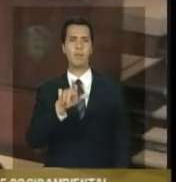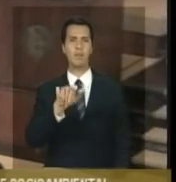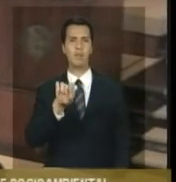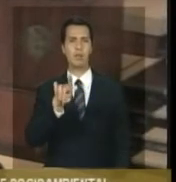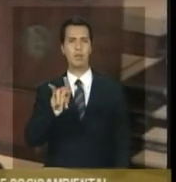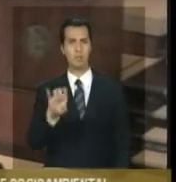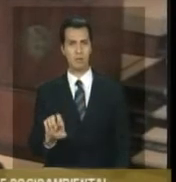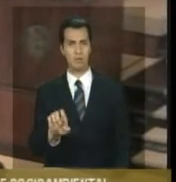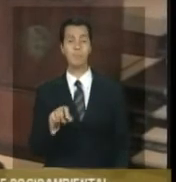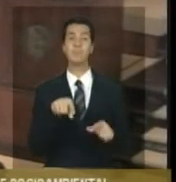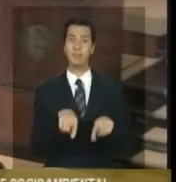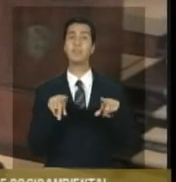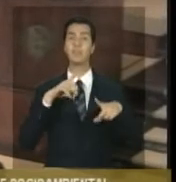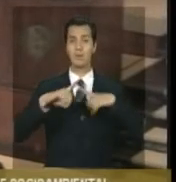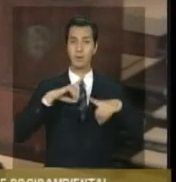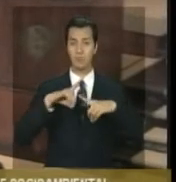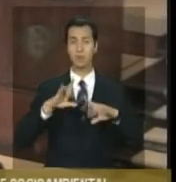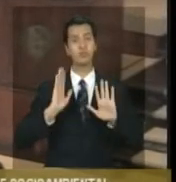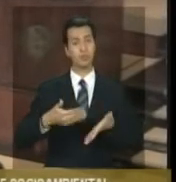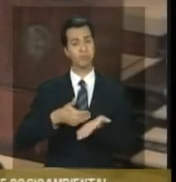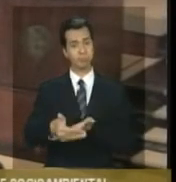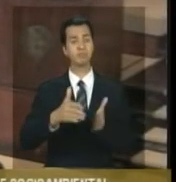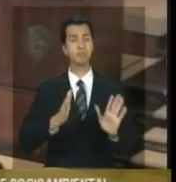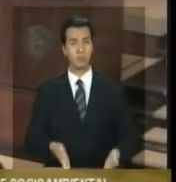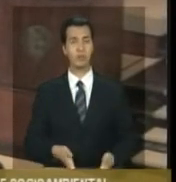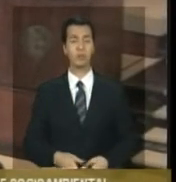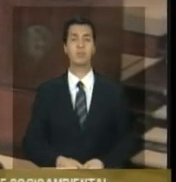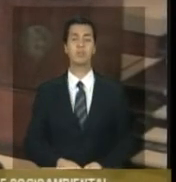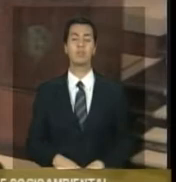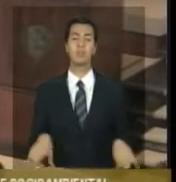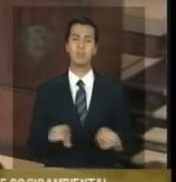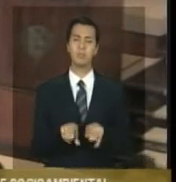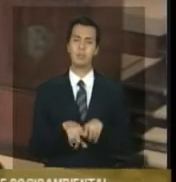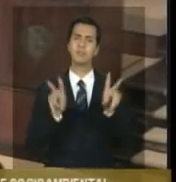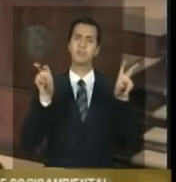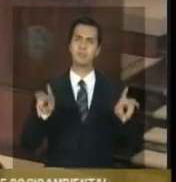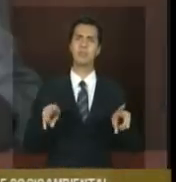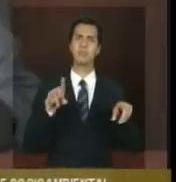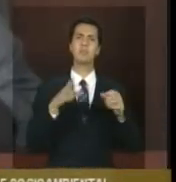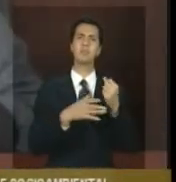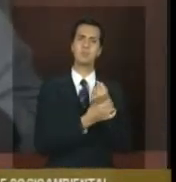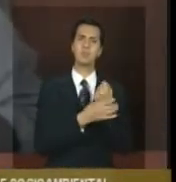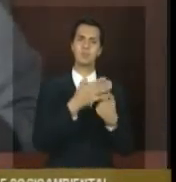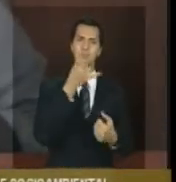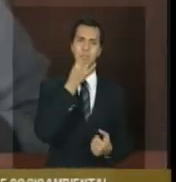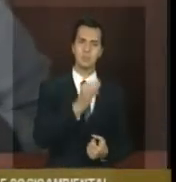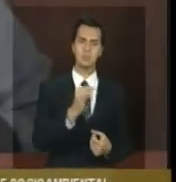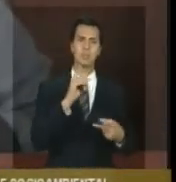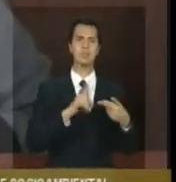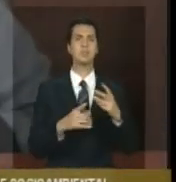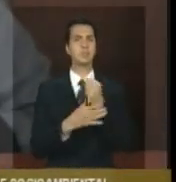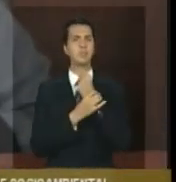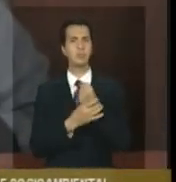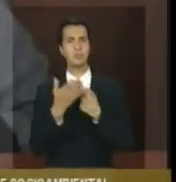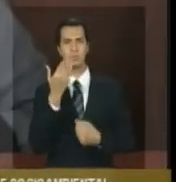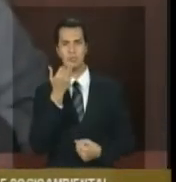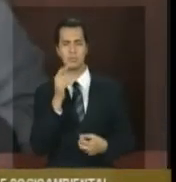um debate que está na mesa, além, obviamente, de debates estratégicos como segurança energética, segurança